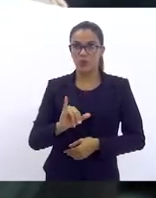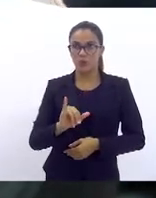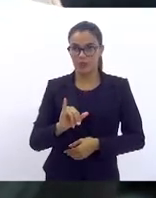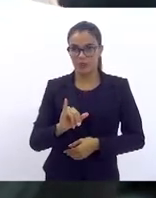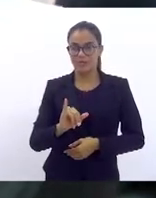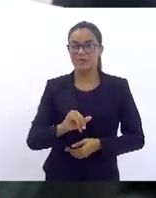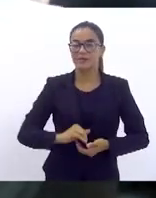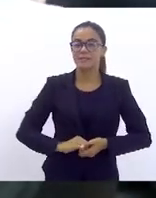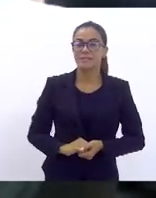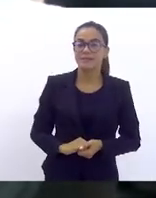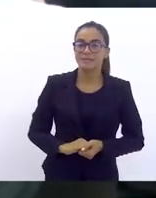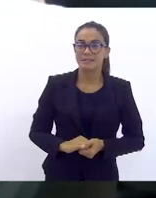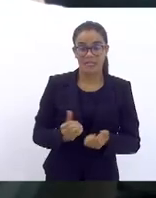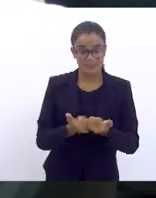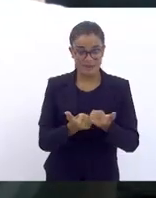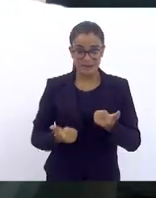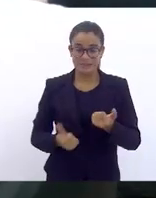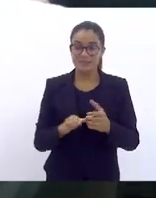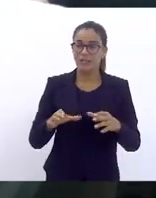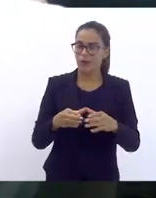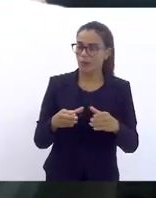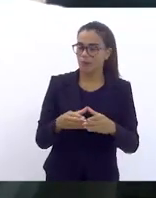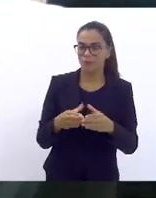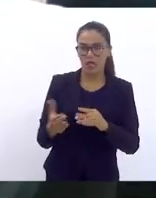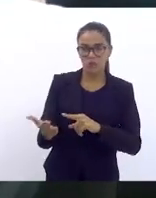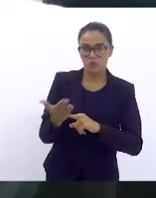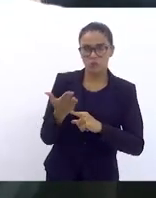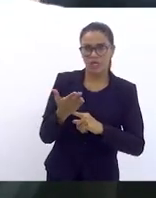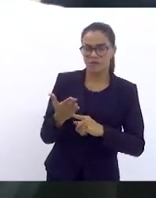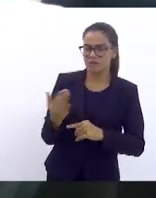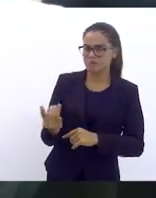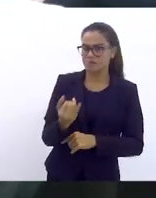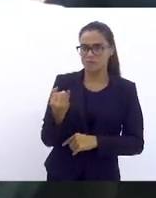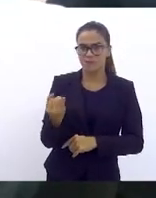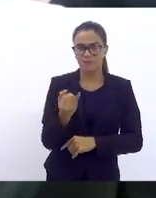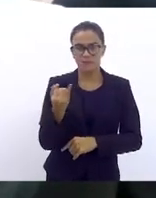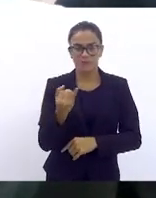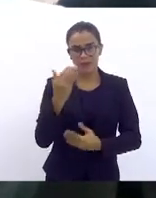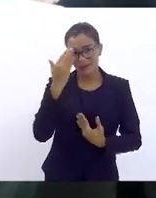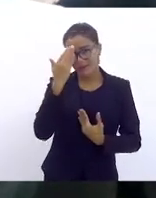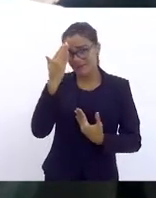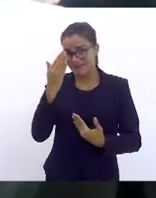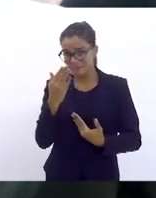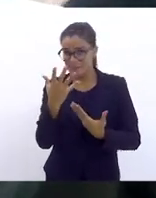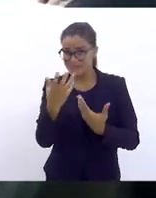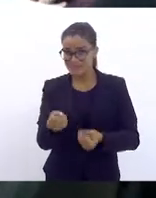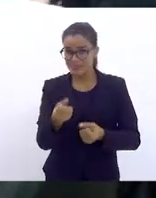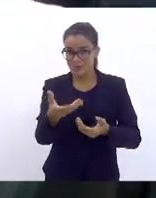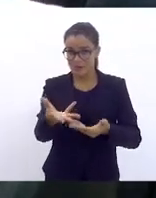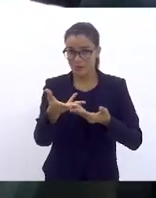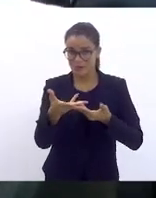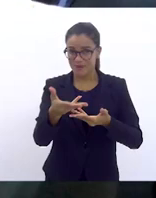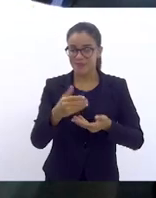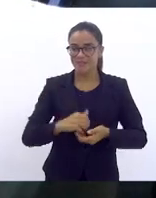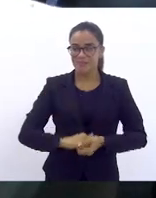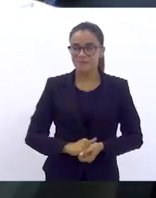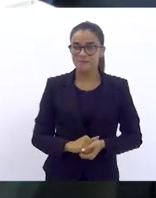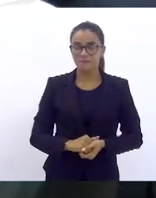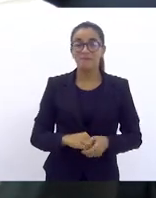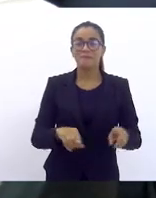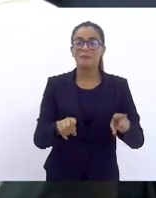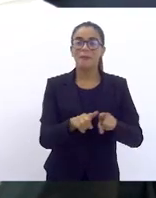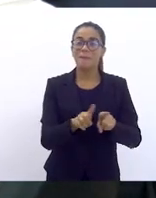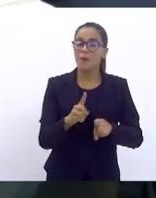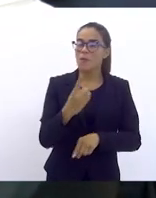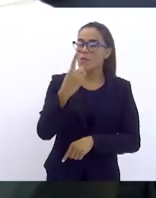e contribuição dele vai ser muito importante agradecer ele ter aceitado meu convite né registrar